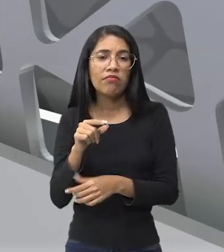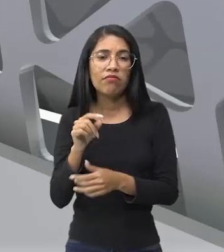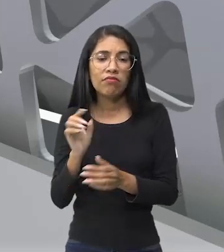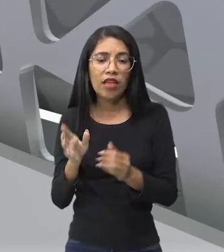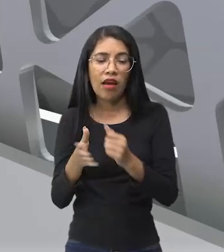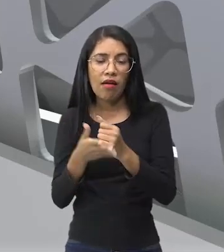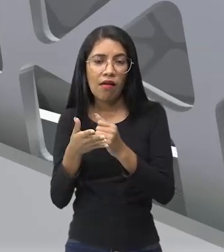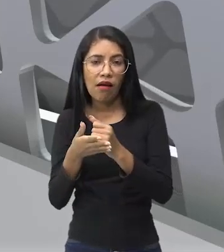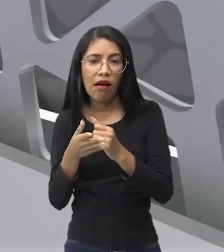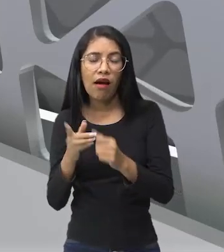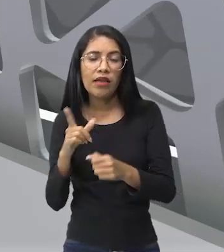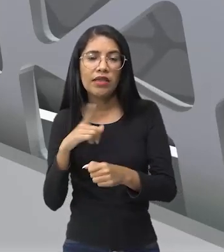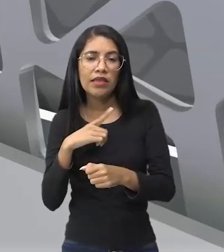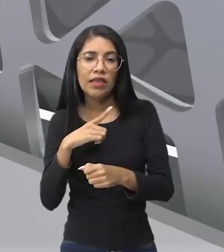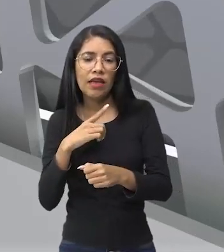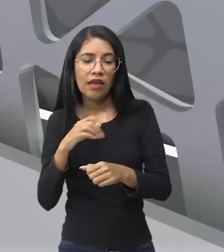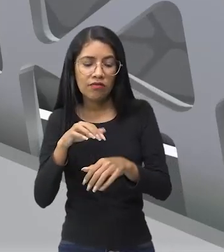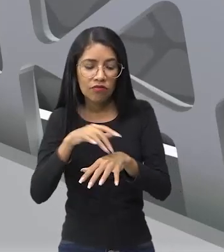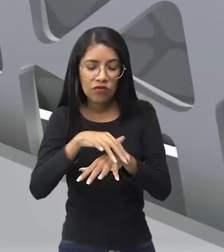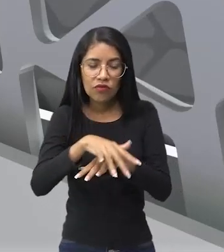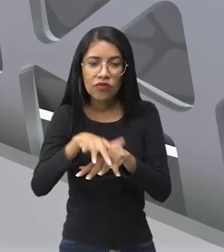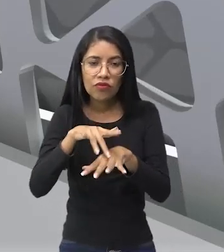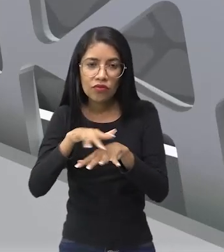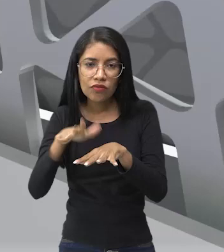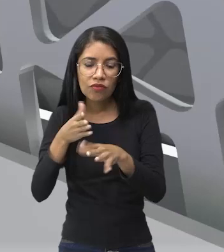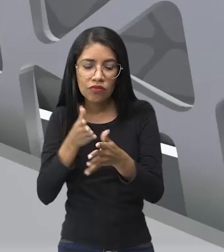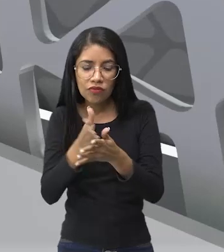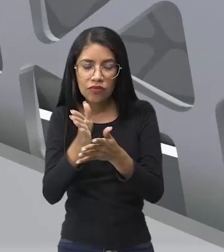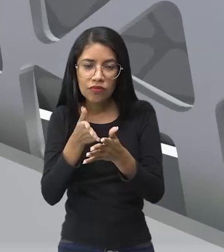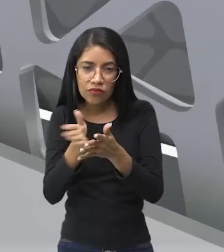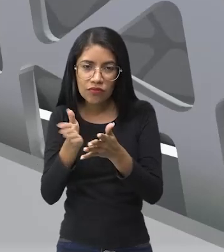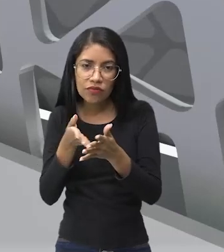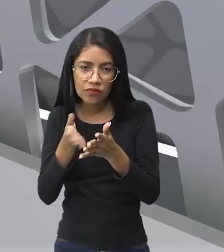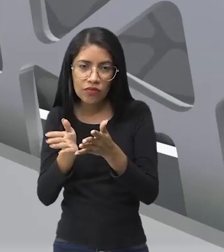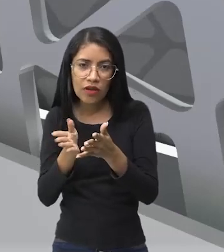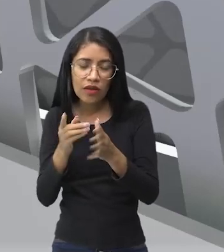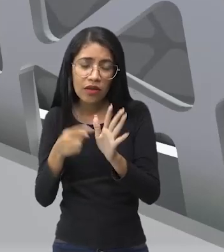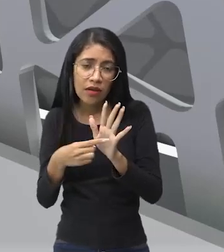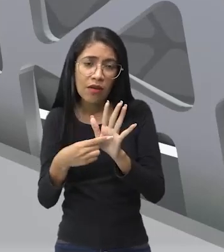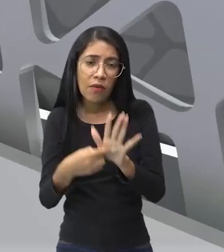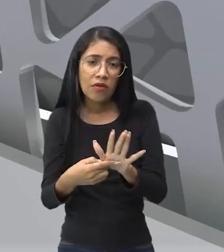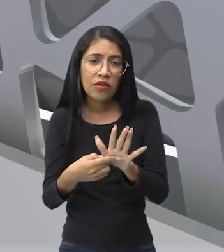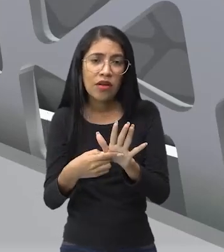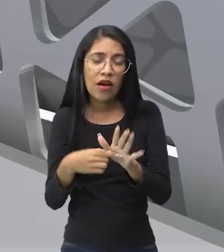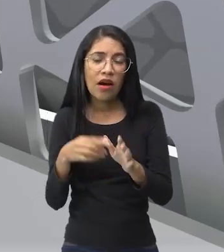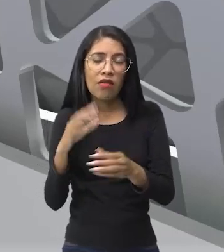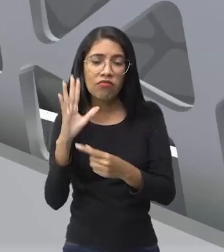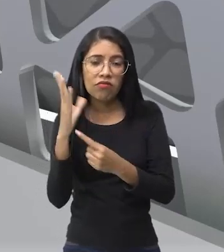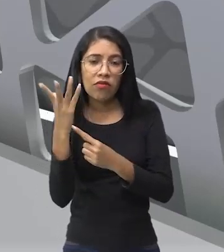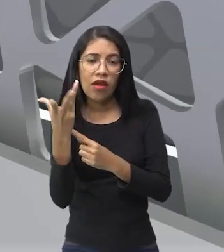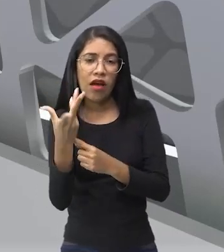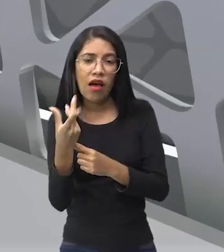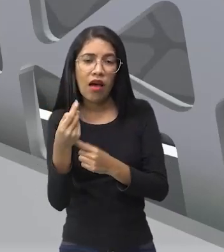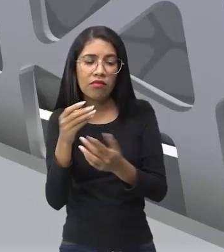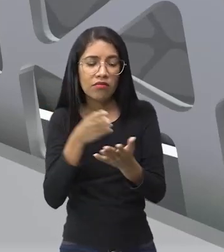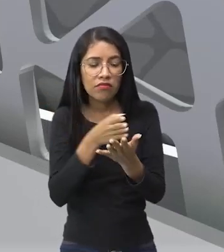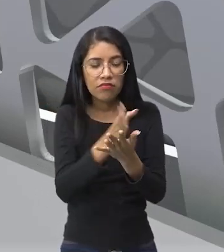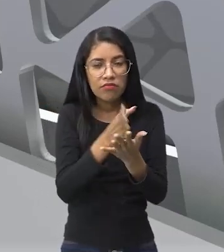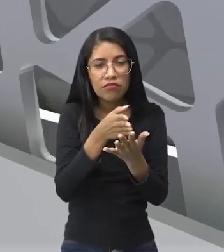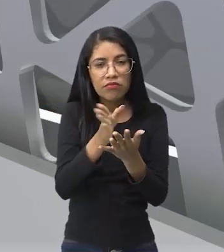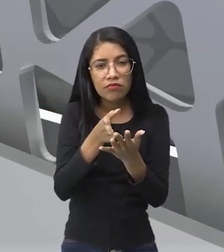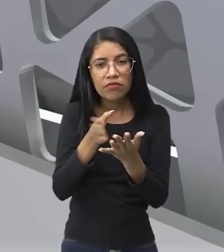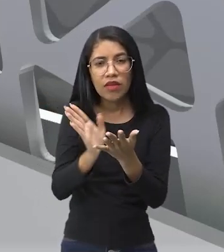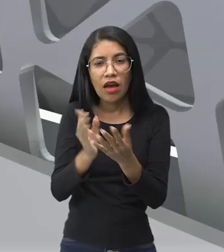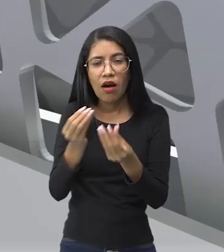um platô e existe as ramificações do conhecimento. E nós estamos mostrando, através da arte, essas